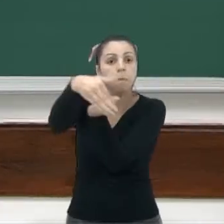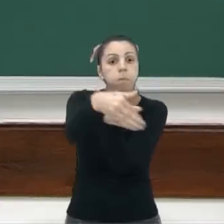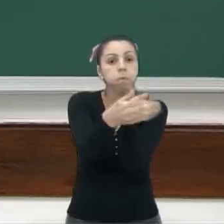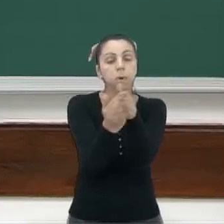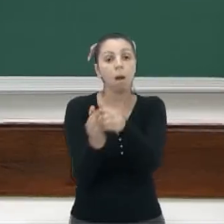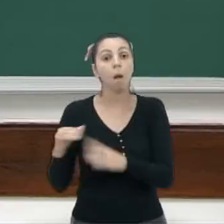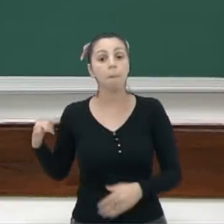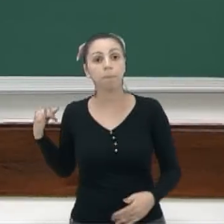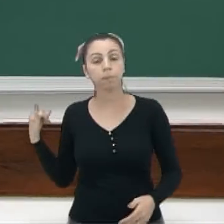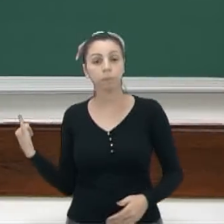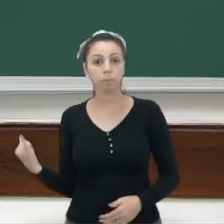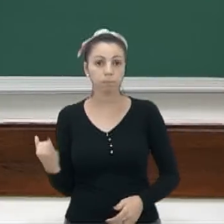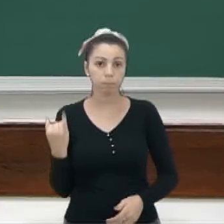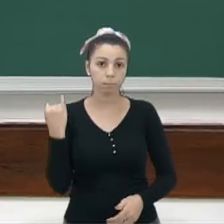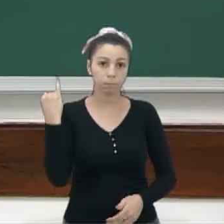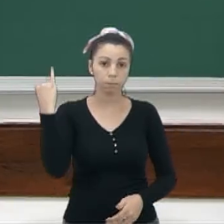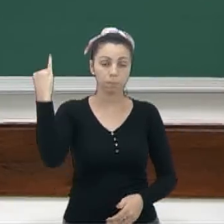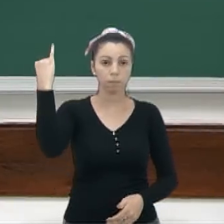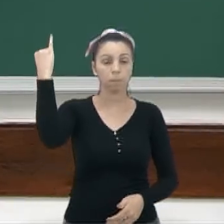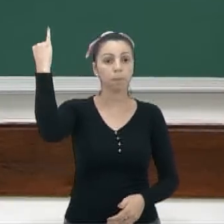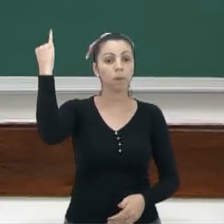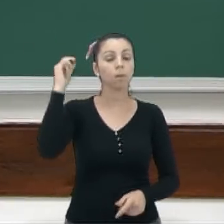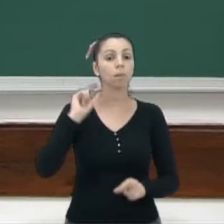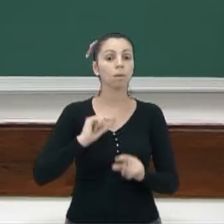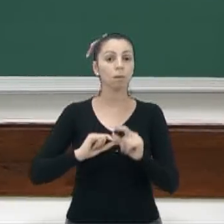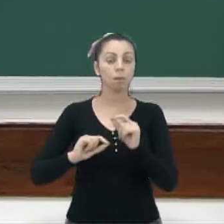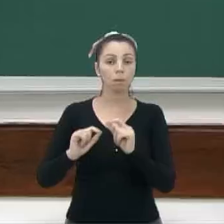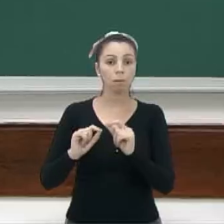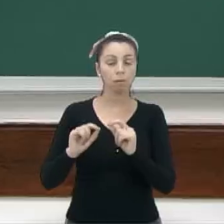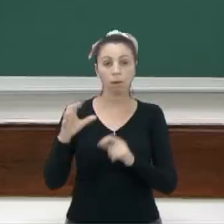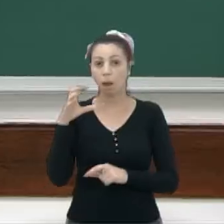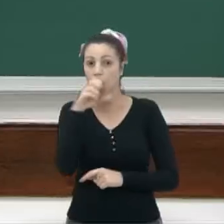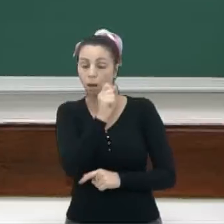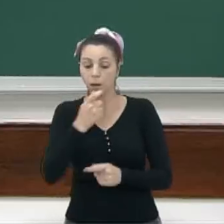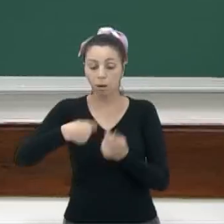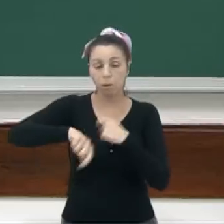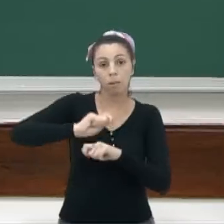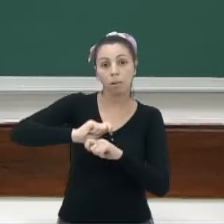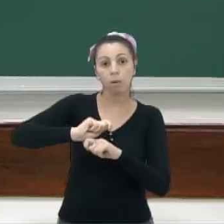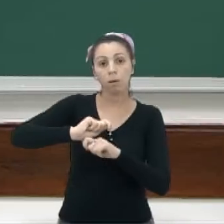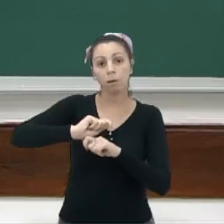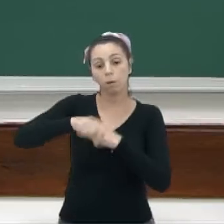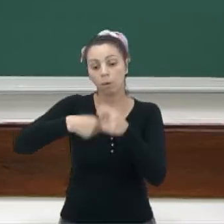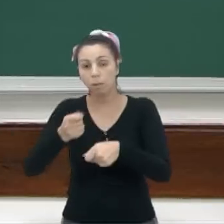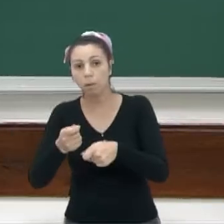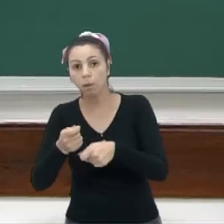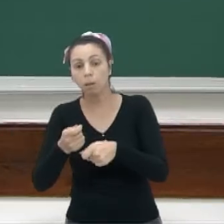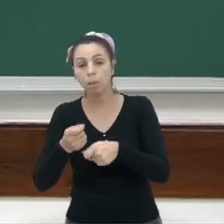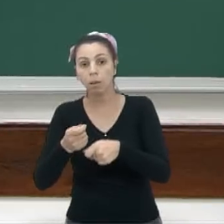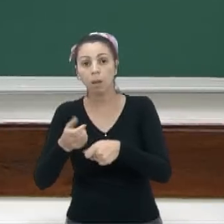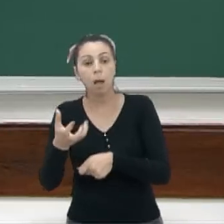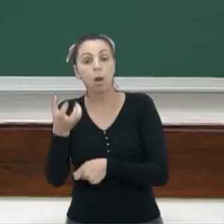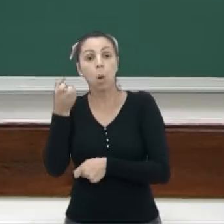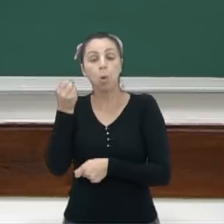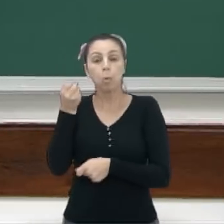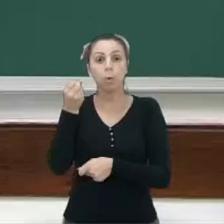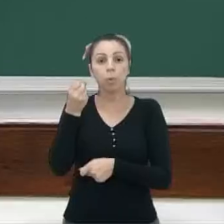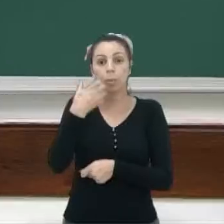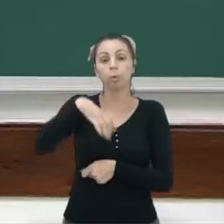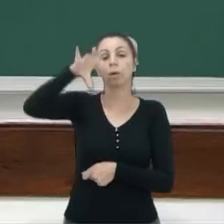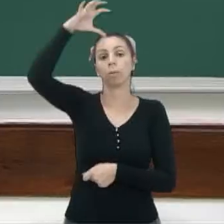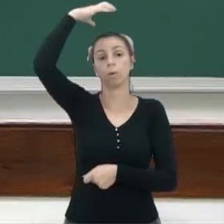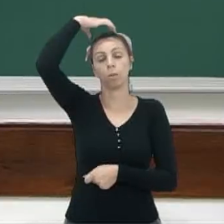extremamente importantes, né, enquanto mecanismo de agilidade comercial e de entrada e lucro das